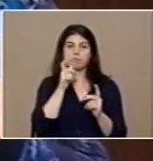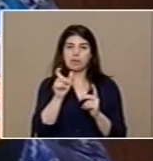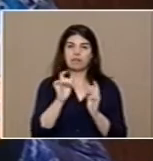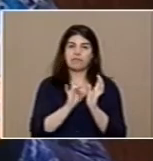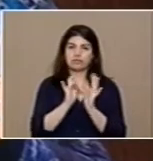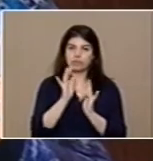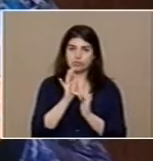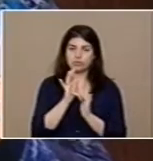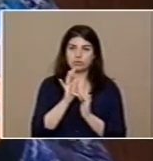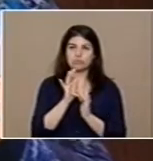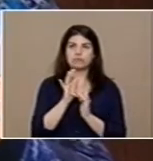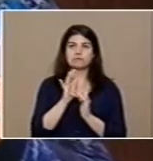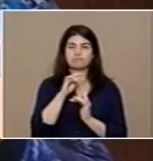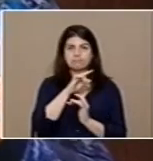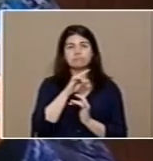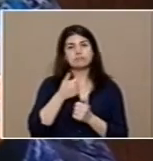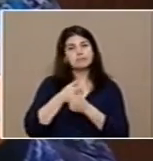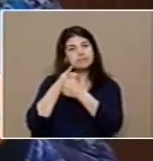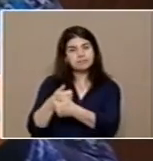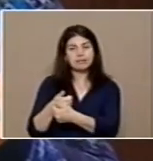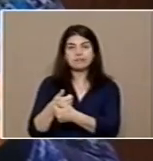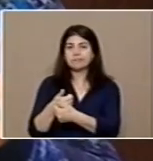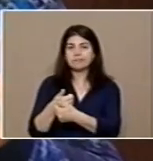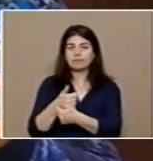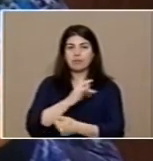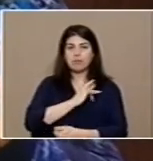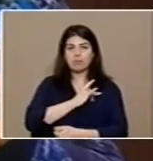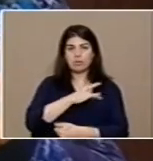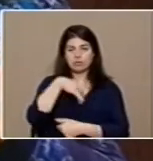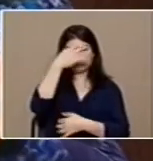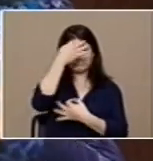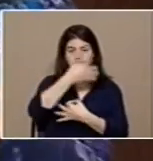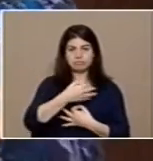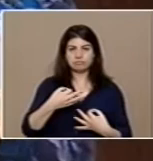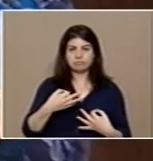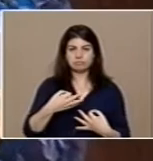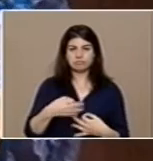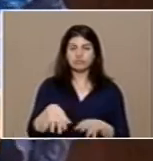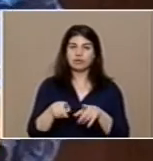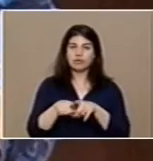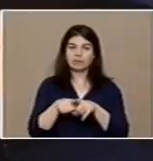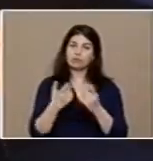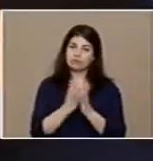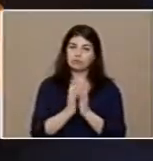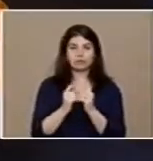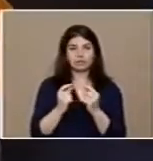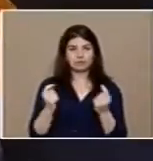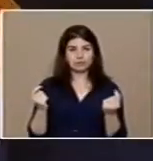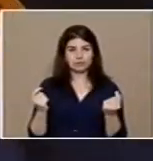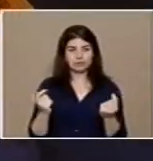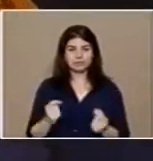ou apelo a fidelidade no amor Oremos irmãos e